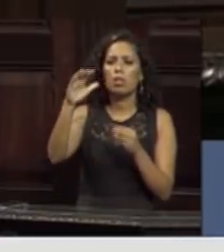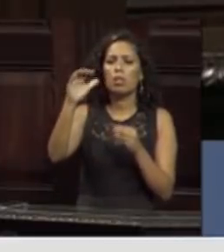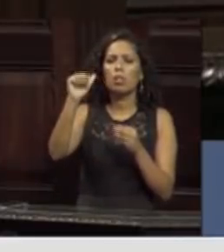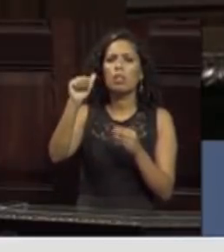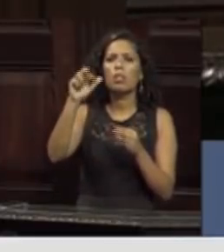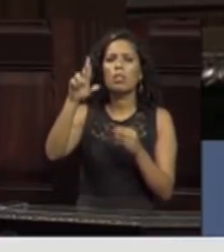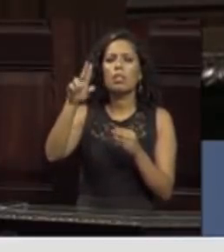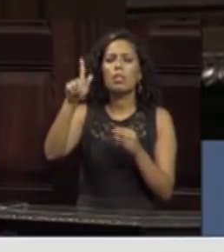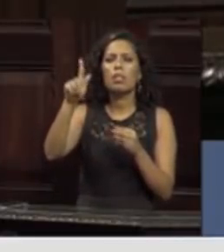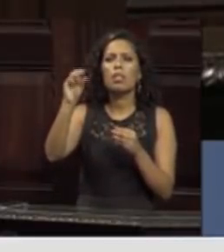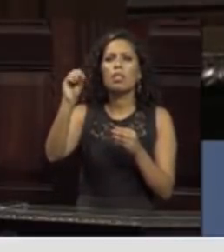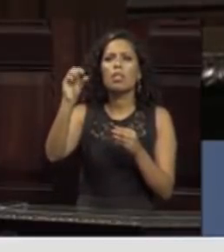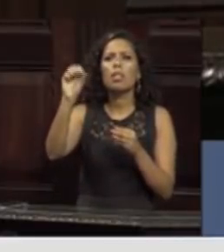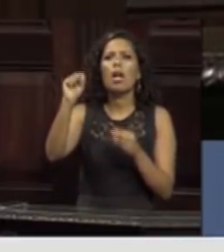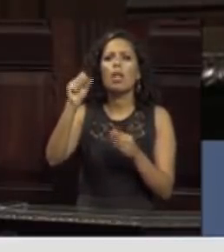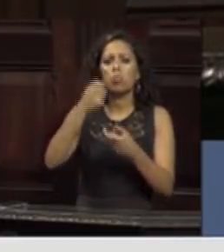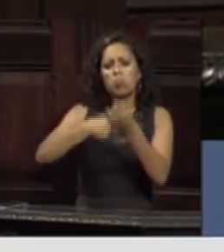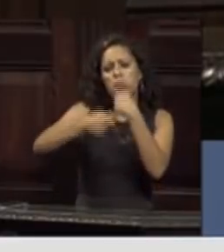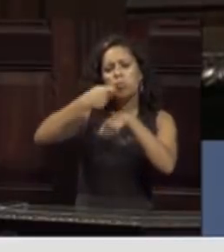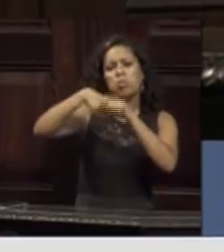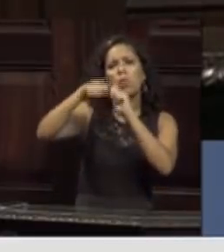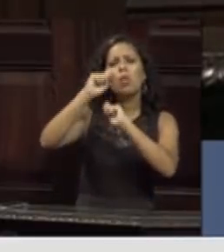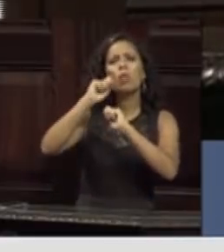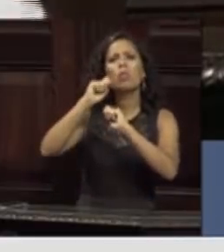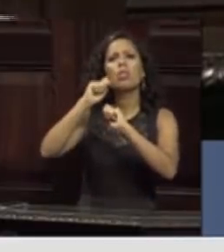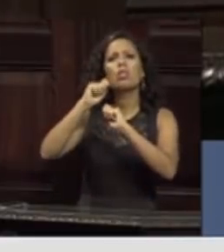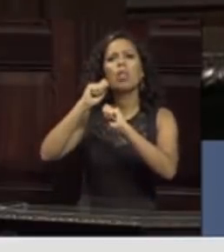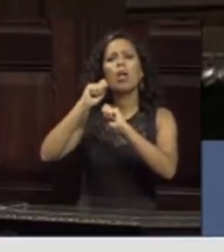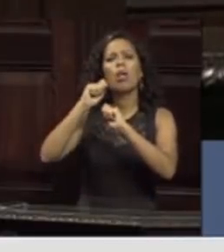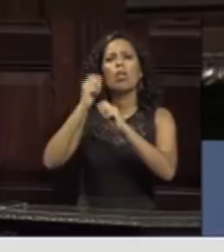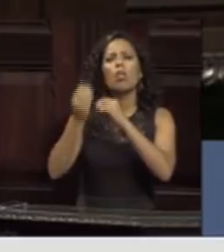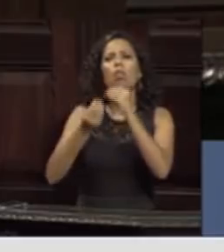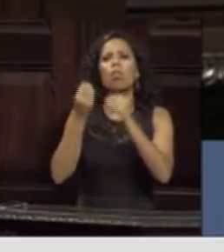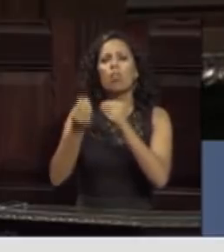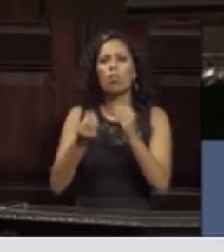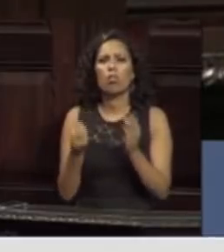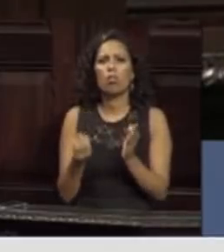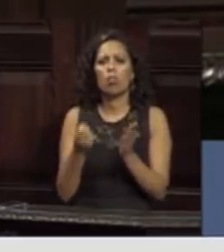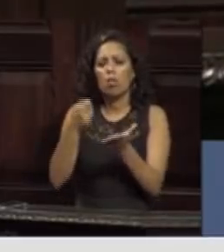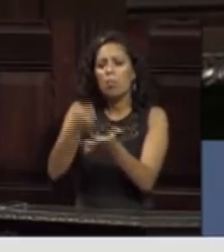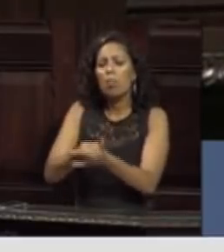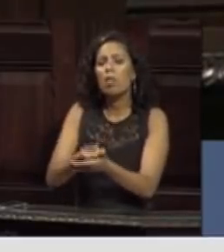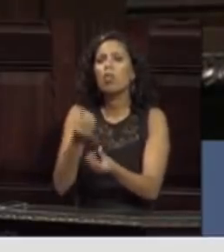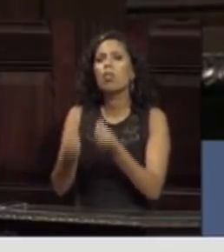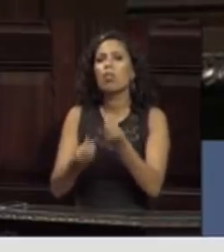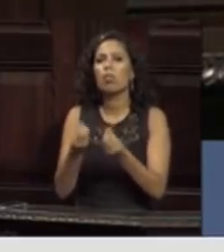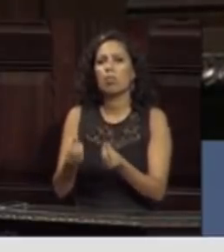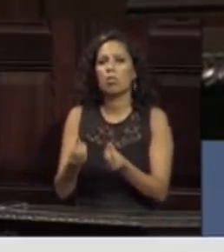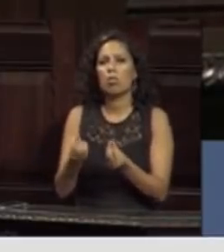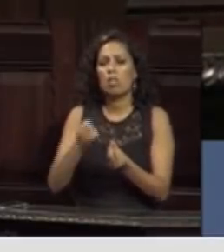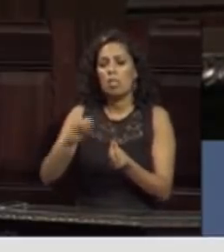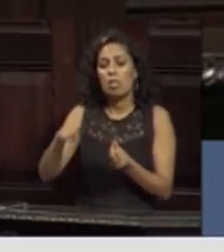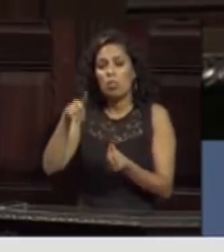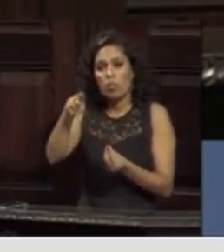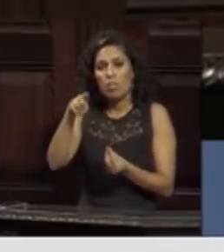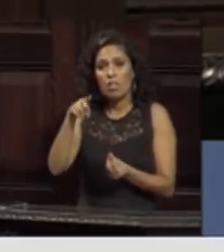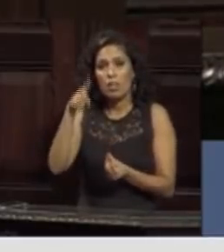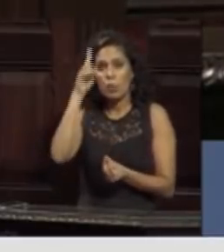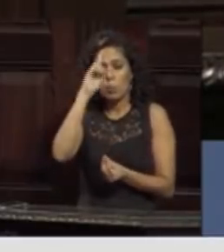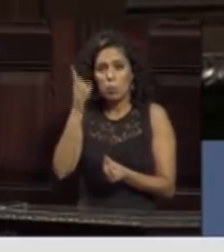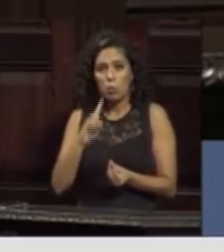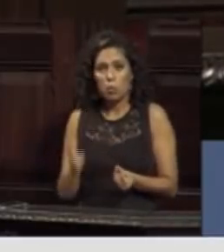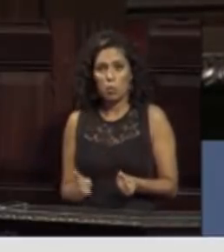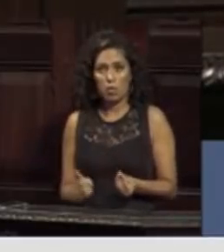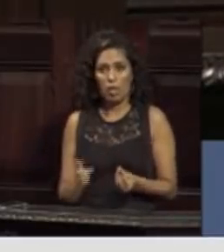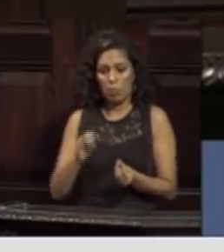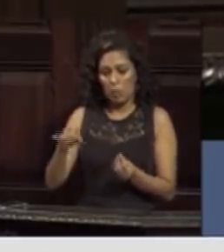os encargos aí, as carências e formas de pagamento. Se você, num trabalho de